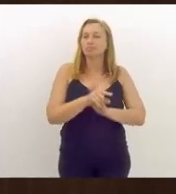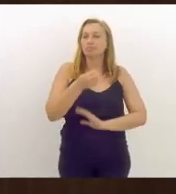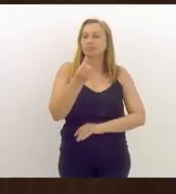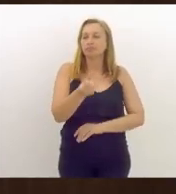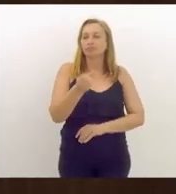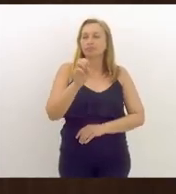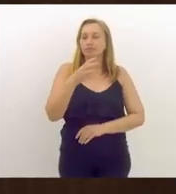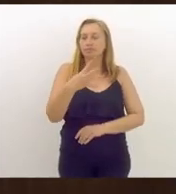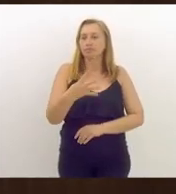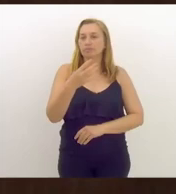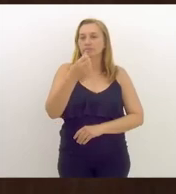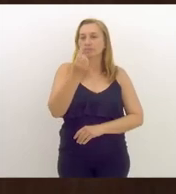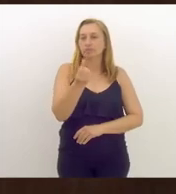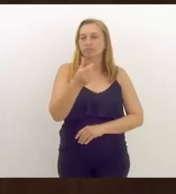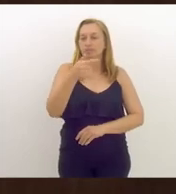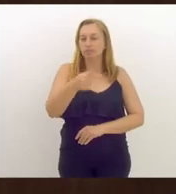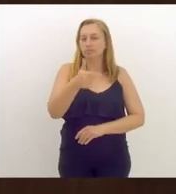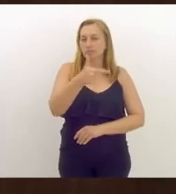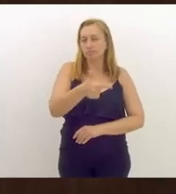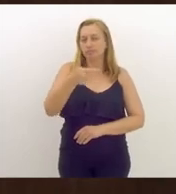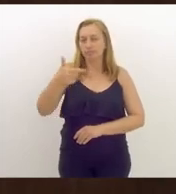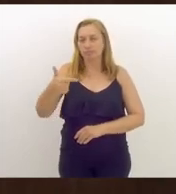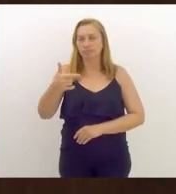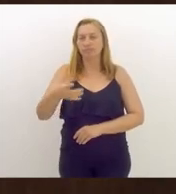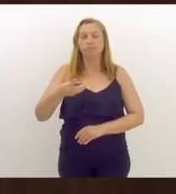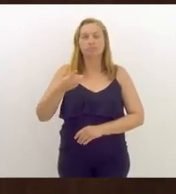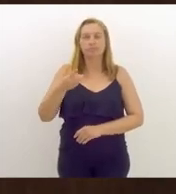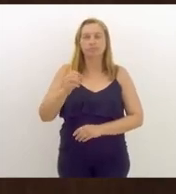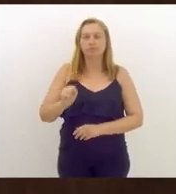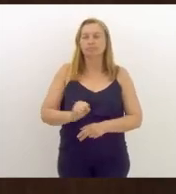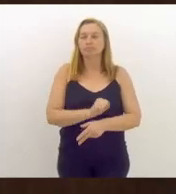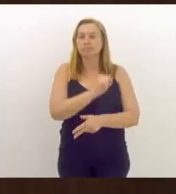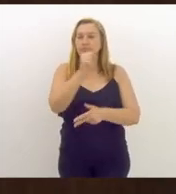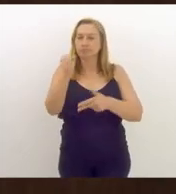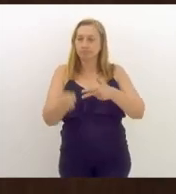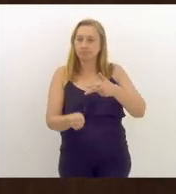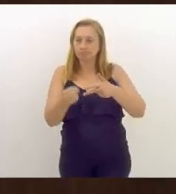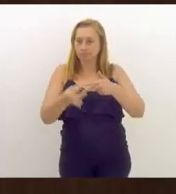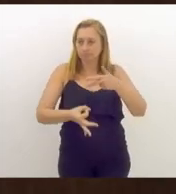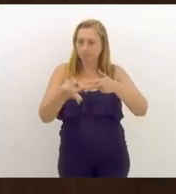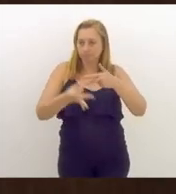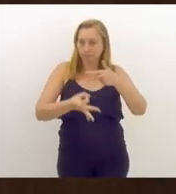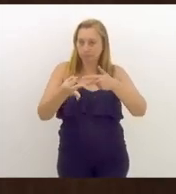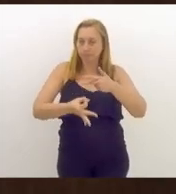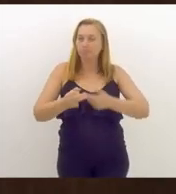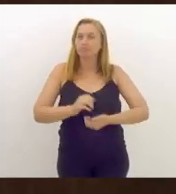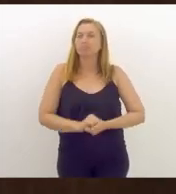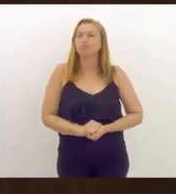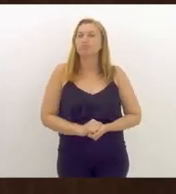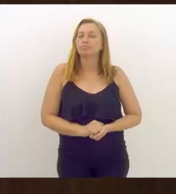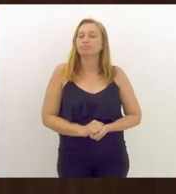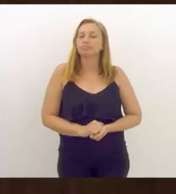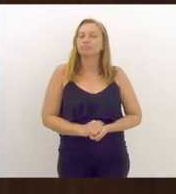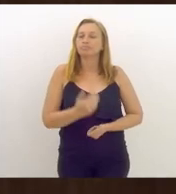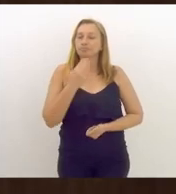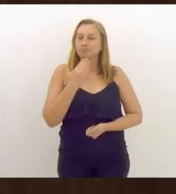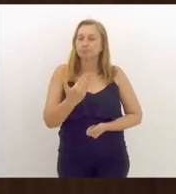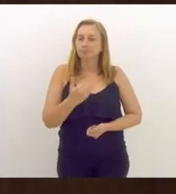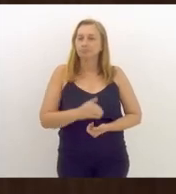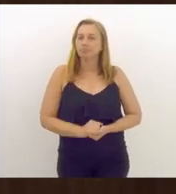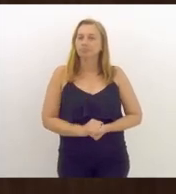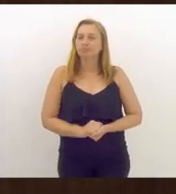6467 de 22 de autoria do Poder Judiciário o parecer